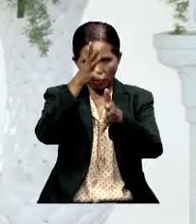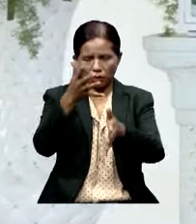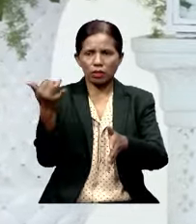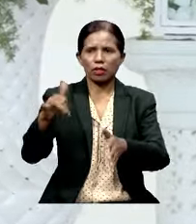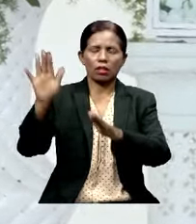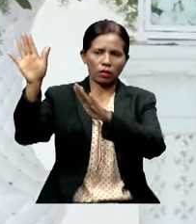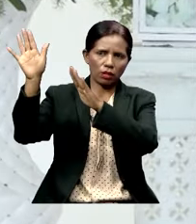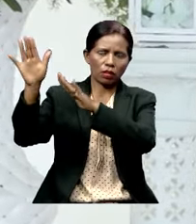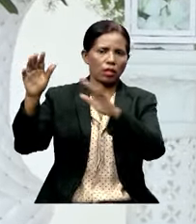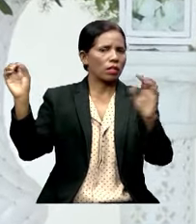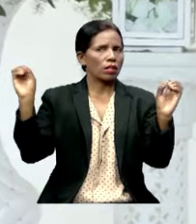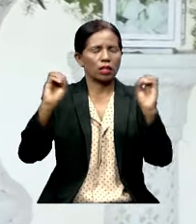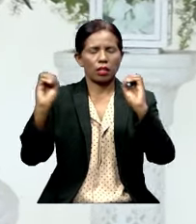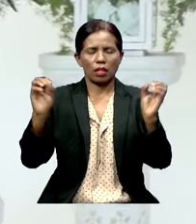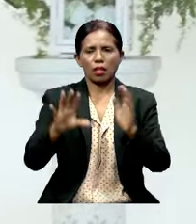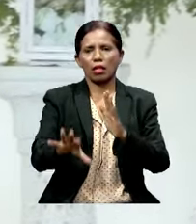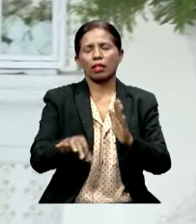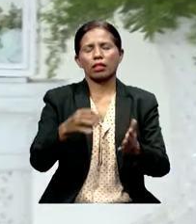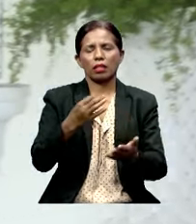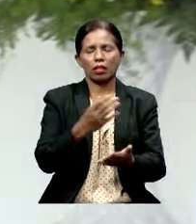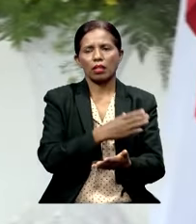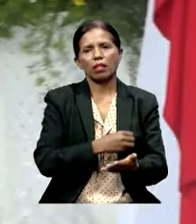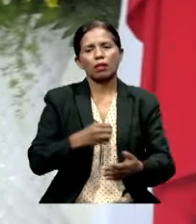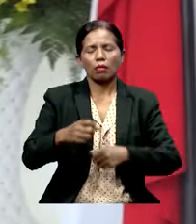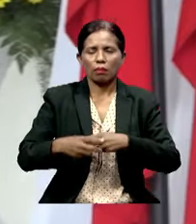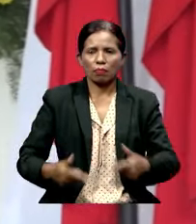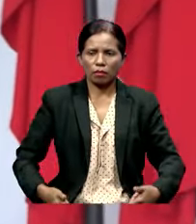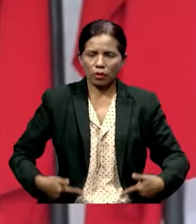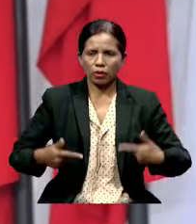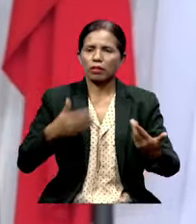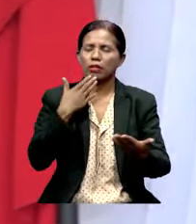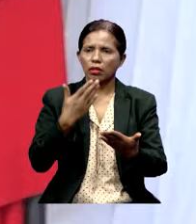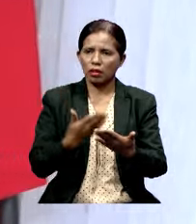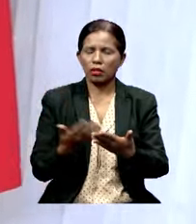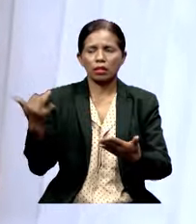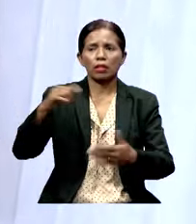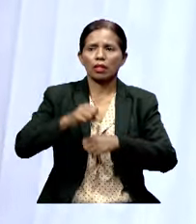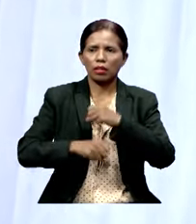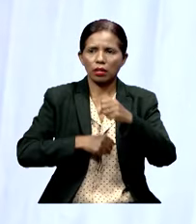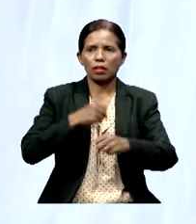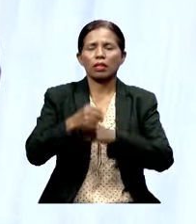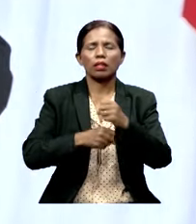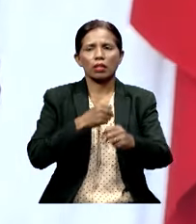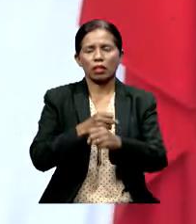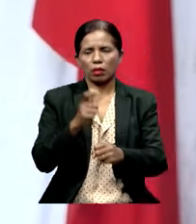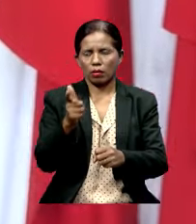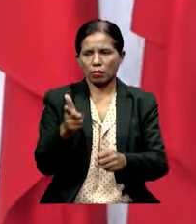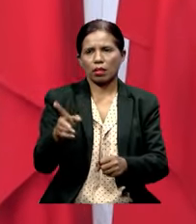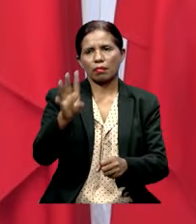rever, lá reta-me em condições mores, nem. Se não ter-nos de ela, tinha-lhe o número de